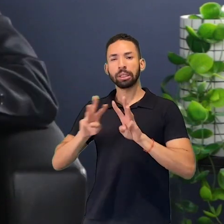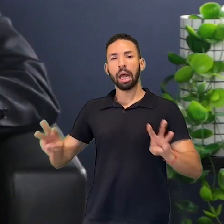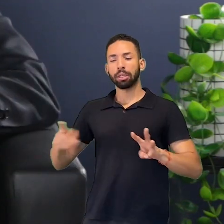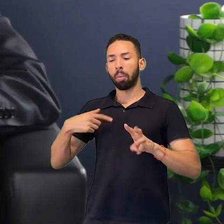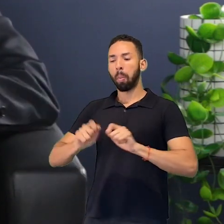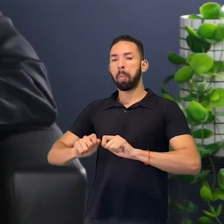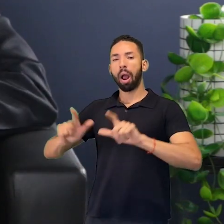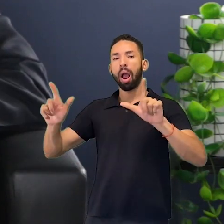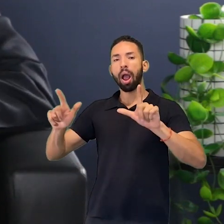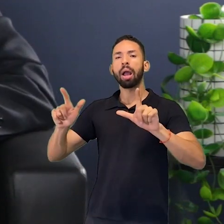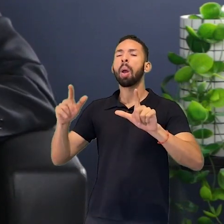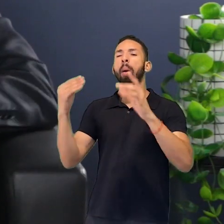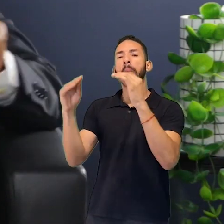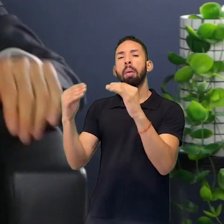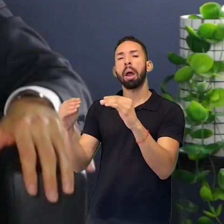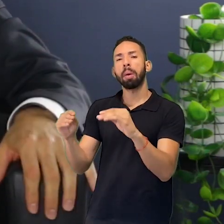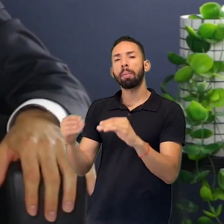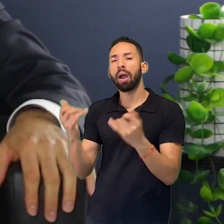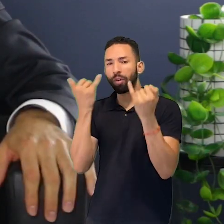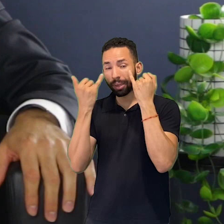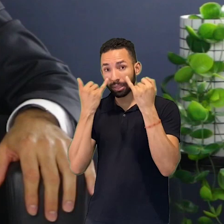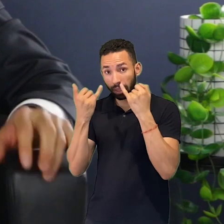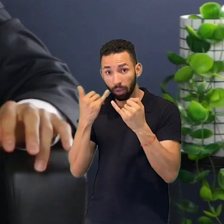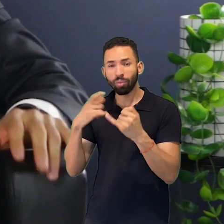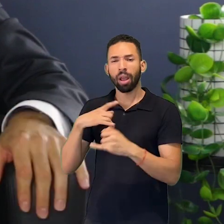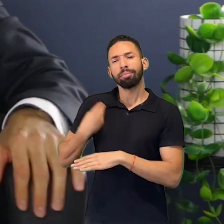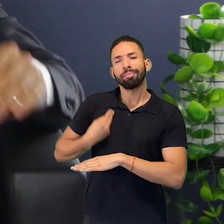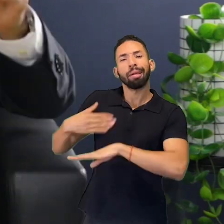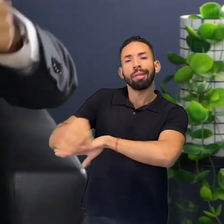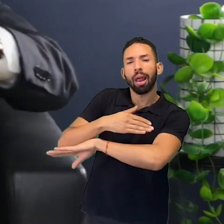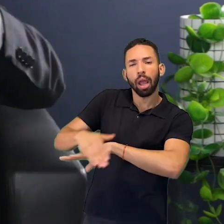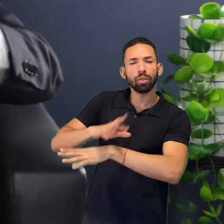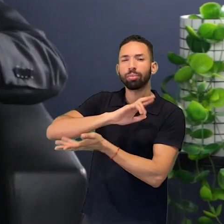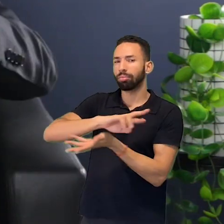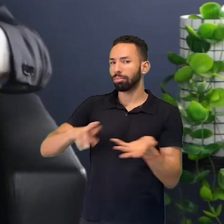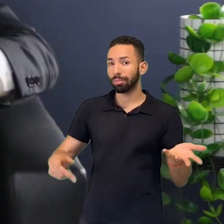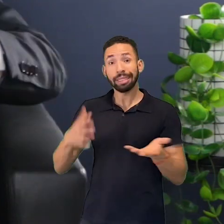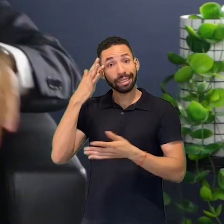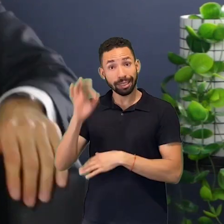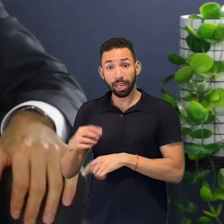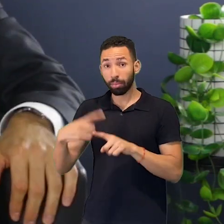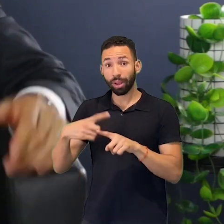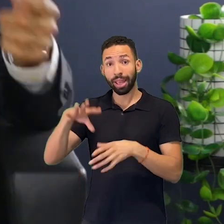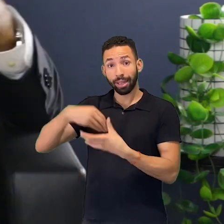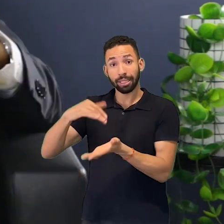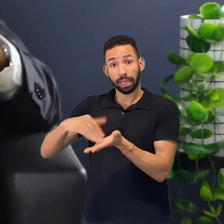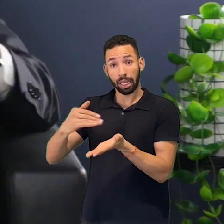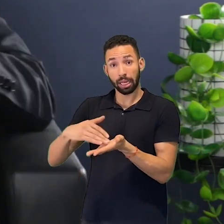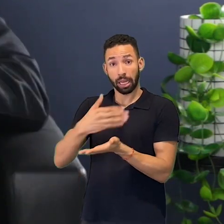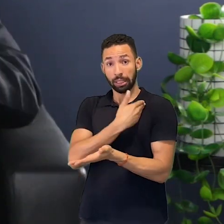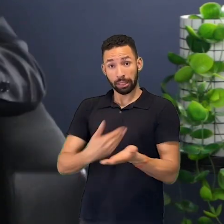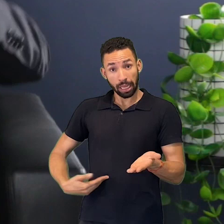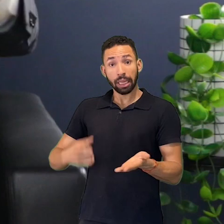pode entrar no site, colocar tratamento fora do domicílio, lá existe um endereço, tudo certinho, porque dentro da